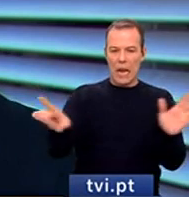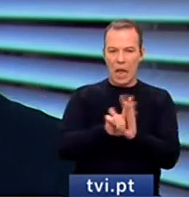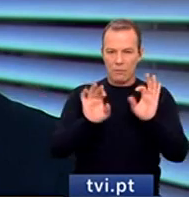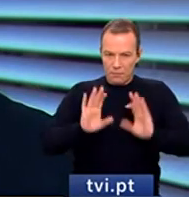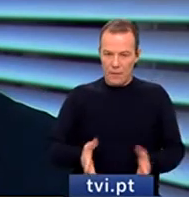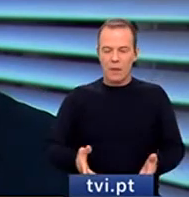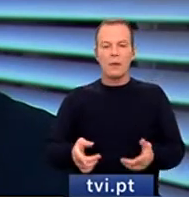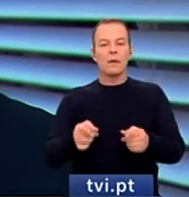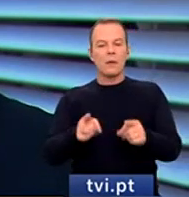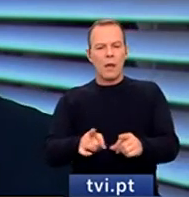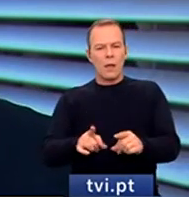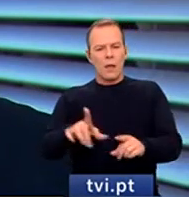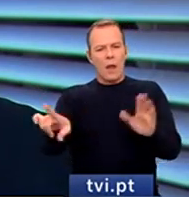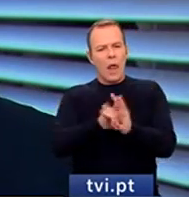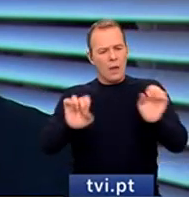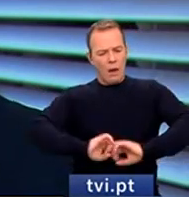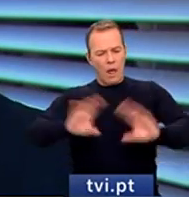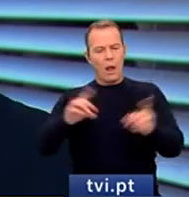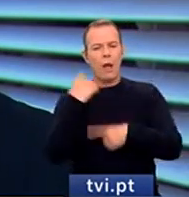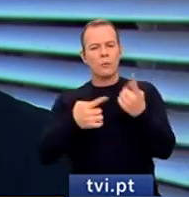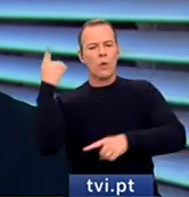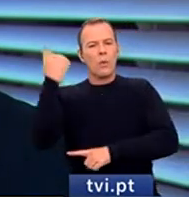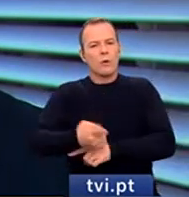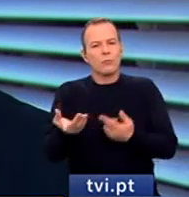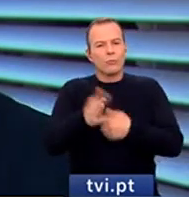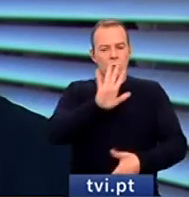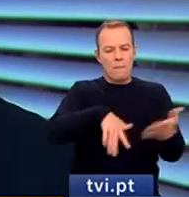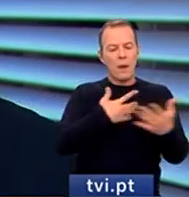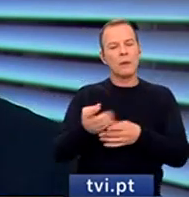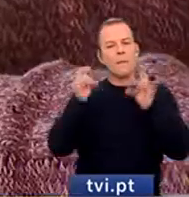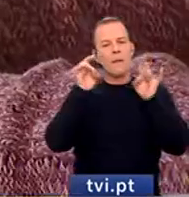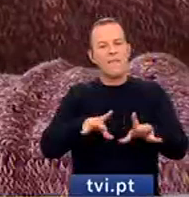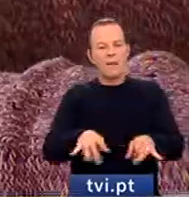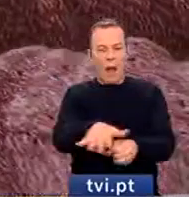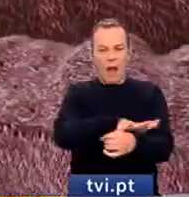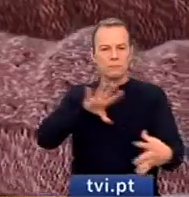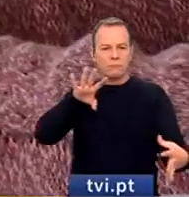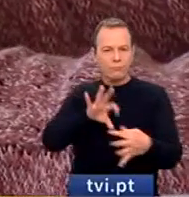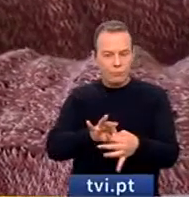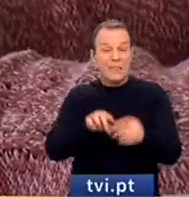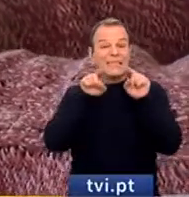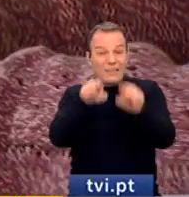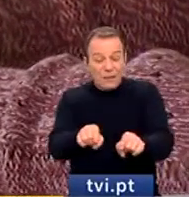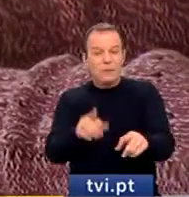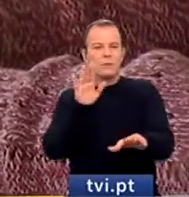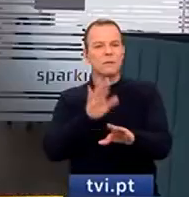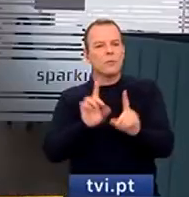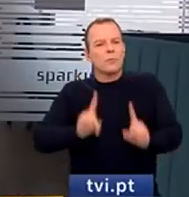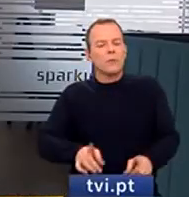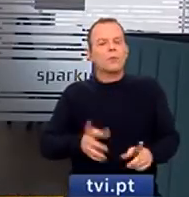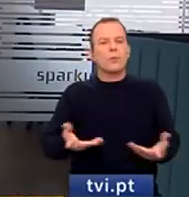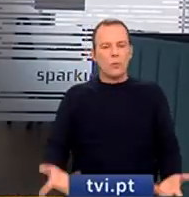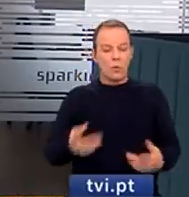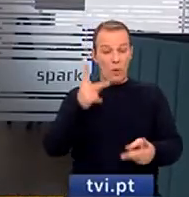A legislação seja mais clara relativamente a algumas obrigações, nomeadamente a existência de planos de prevenção nesta área. E isso faz-se, começando por uma coisa,